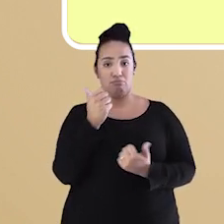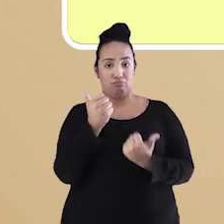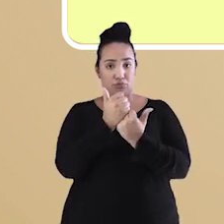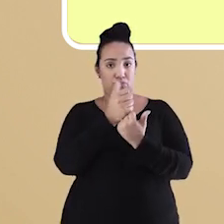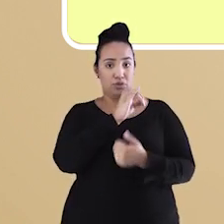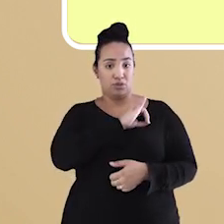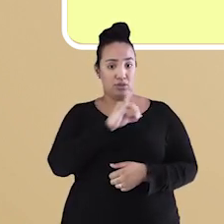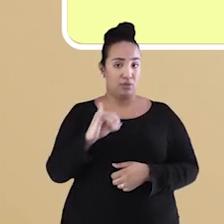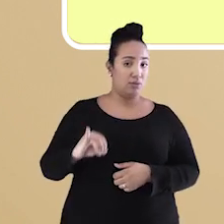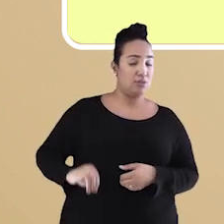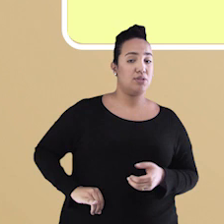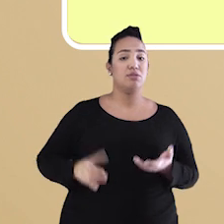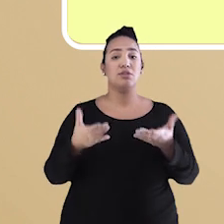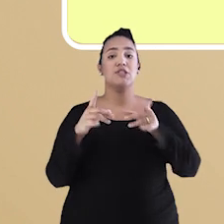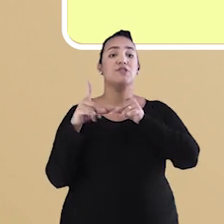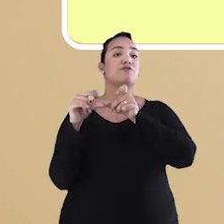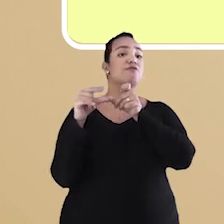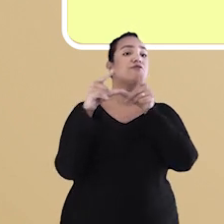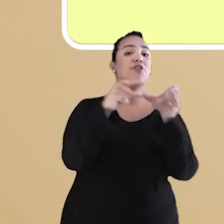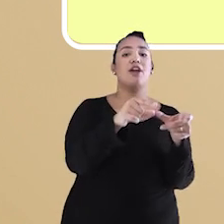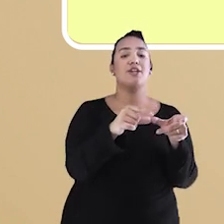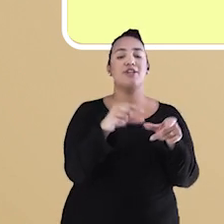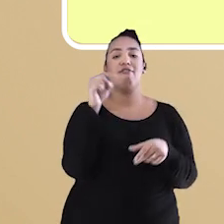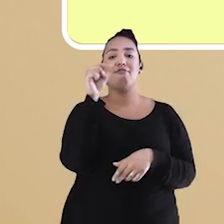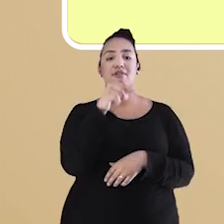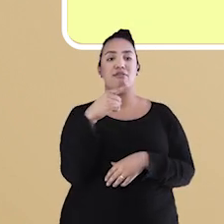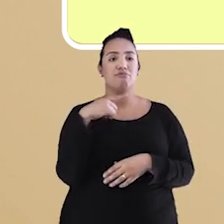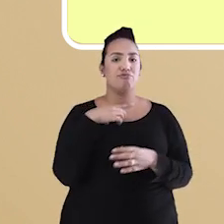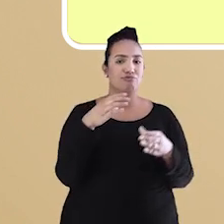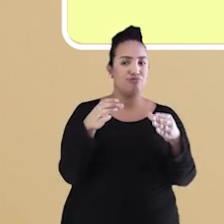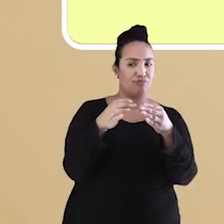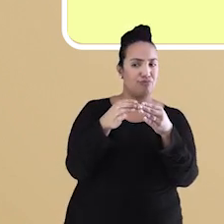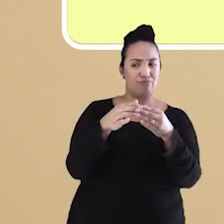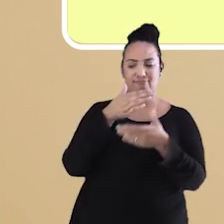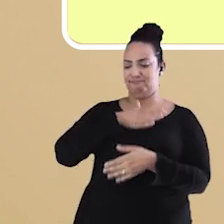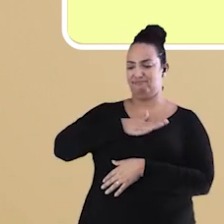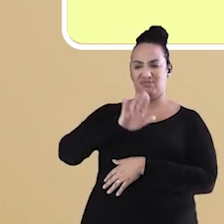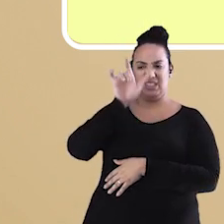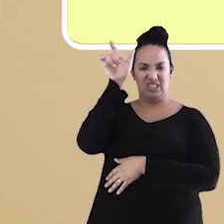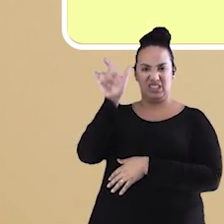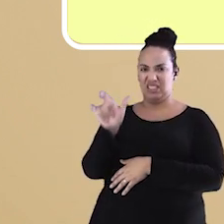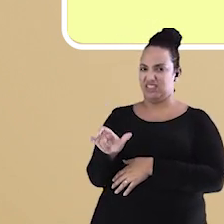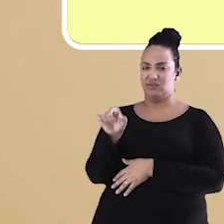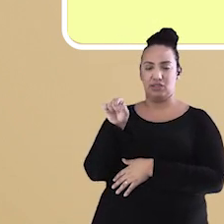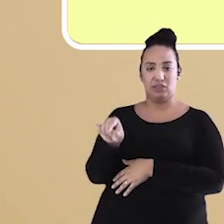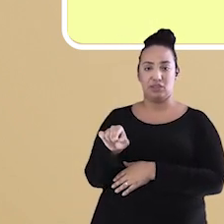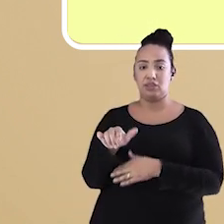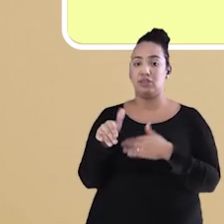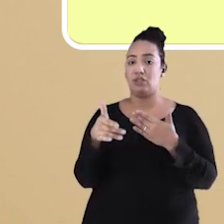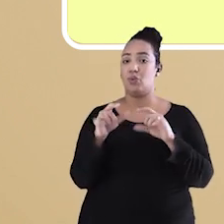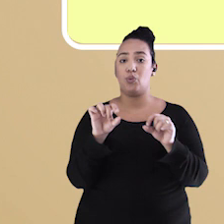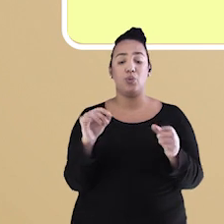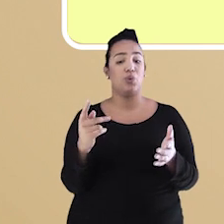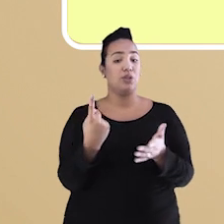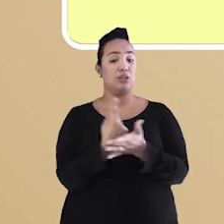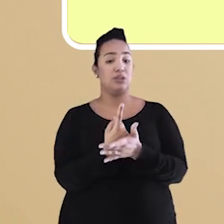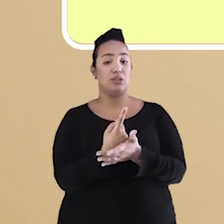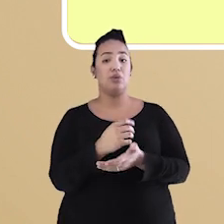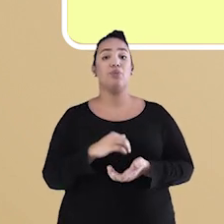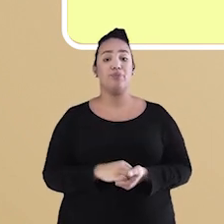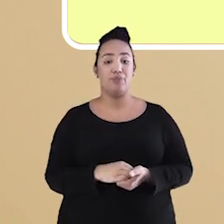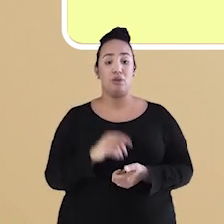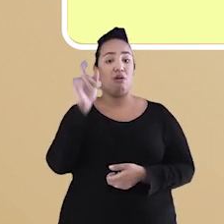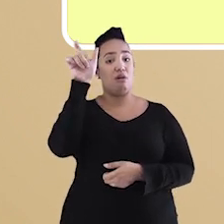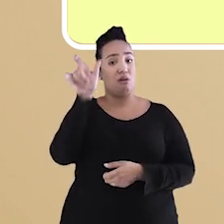trono austríaco resolveu dar uma voltinha pela Bósnia. Lá tinha um grupo que não ia muito com a cara do Império Austro-Húngaro e não deu em